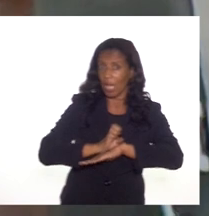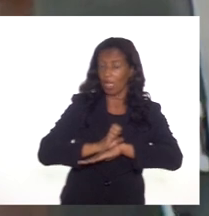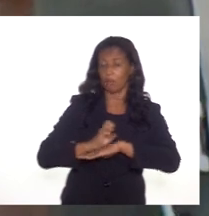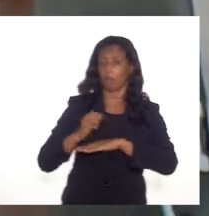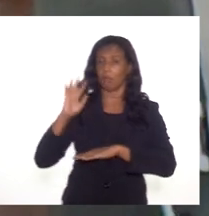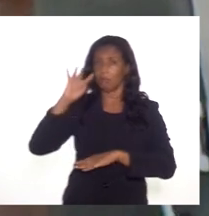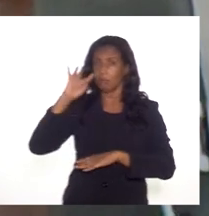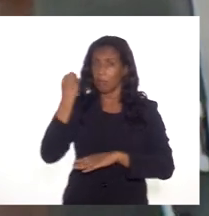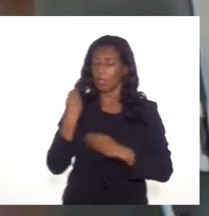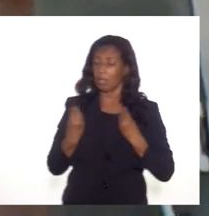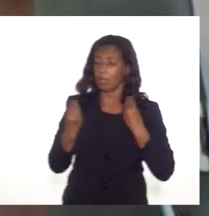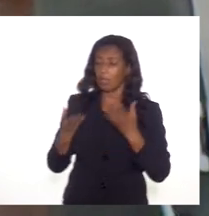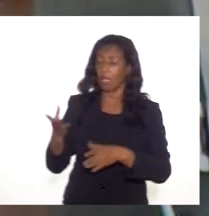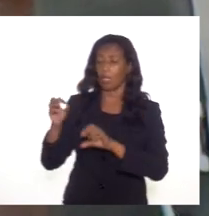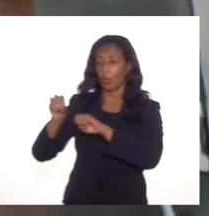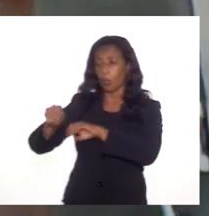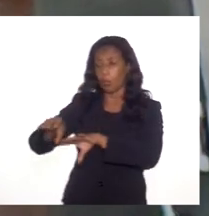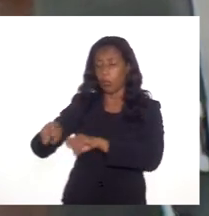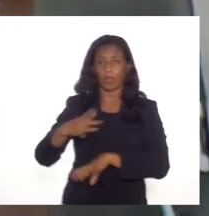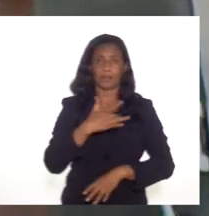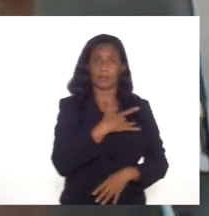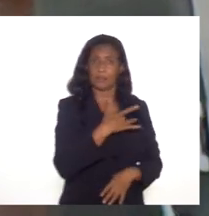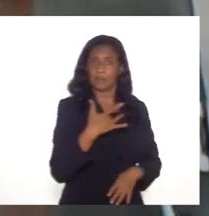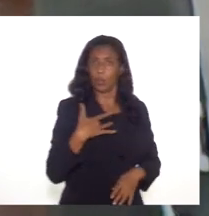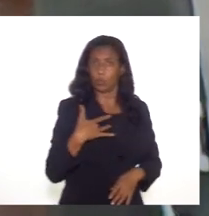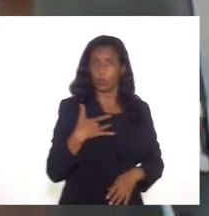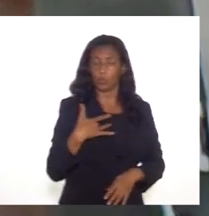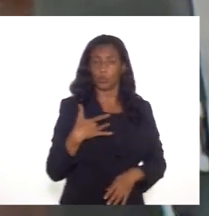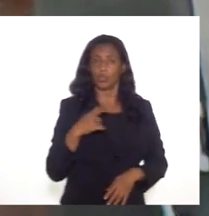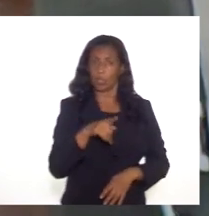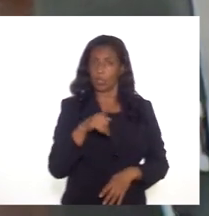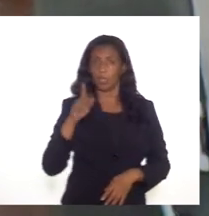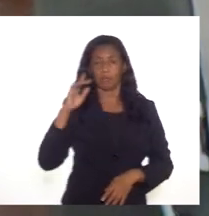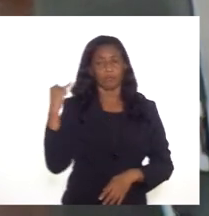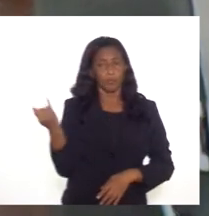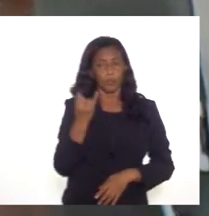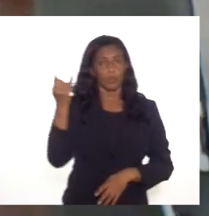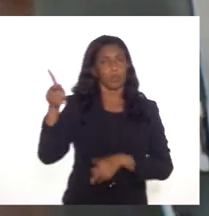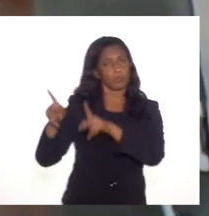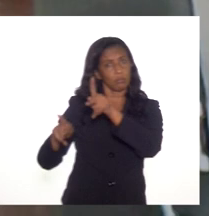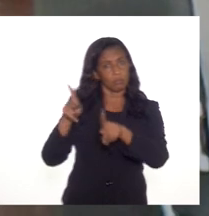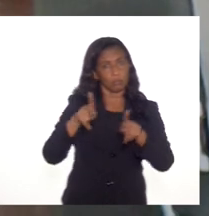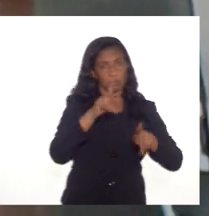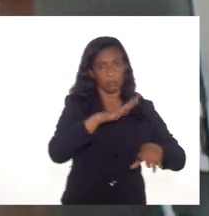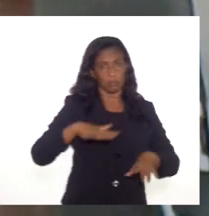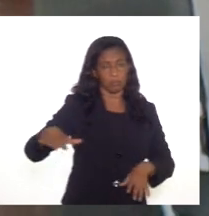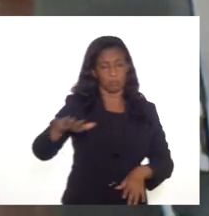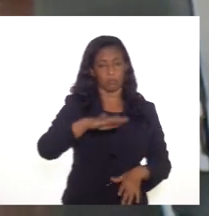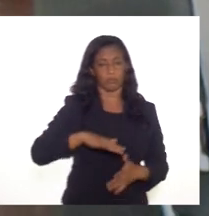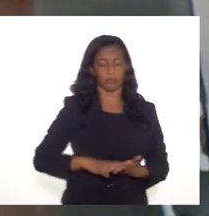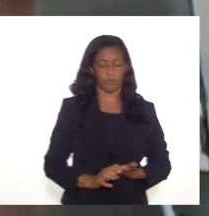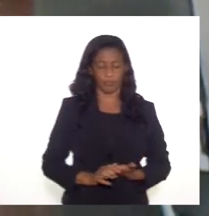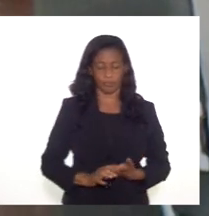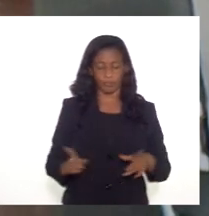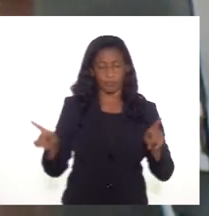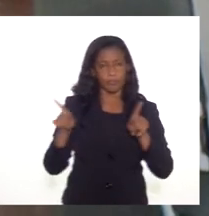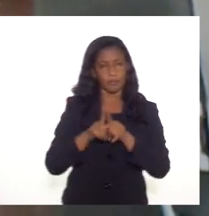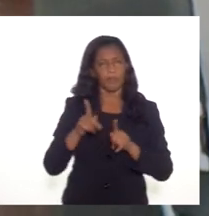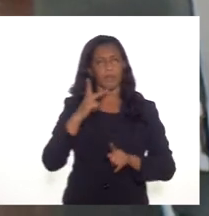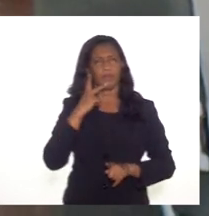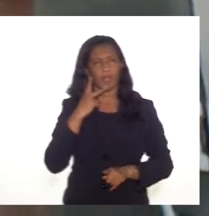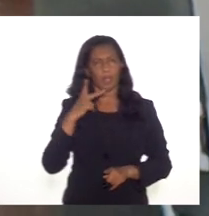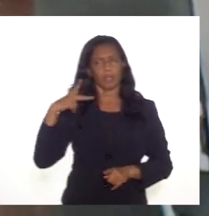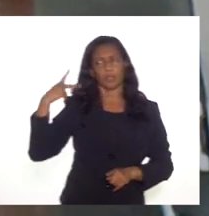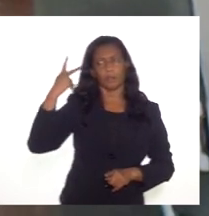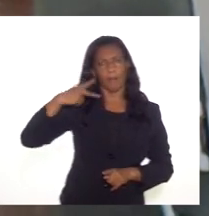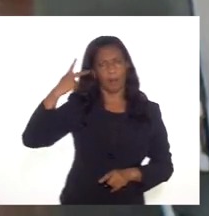saúde, e todas essas questões são prioridades da nossa população. queria destacar que o nosso parlamento votou uma